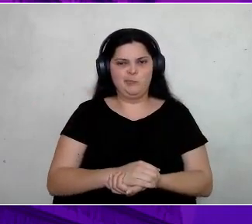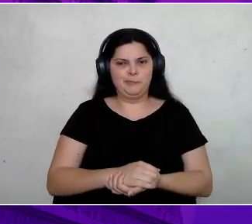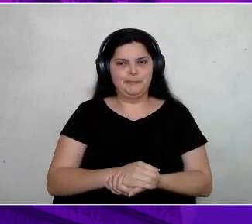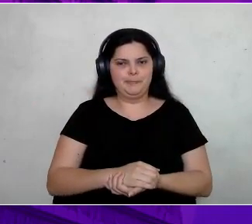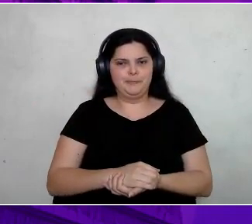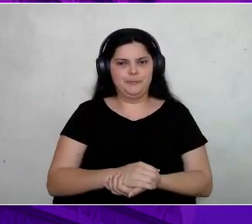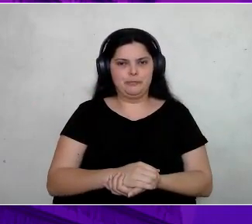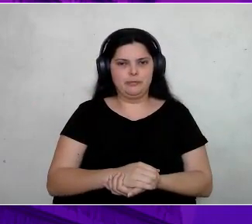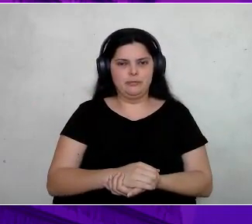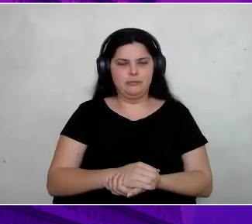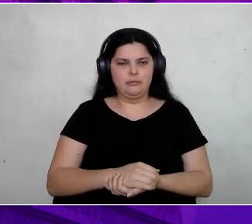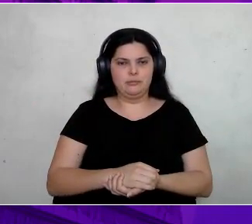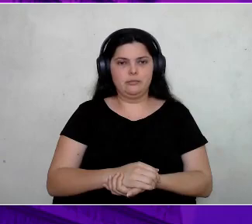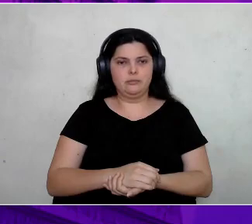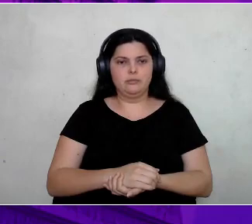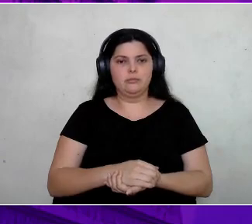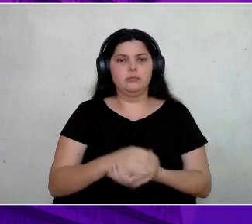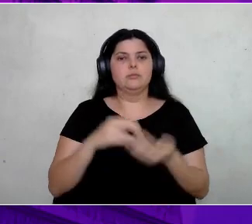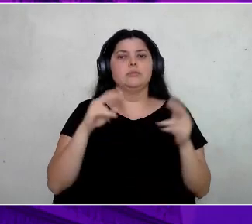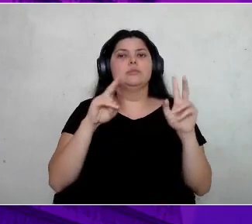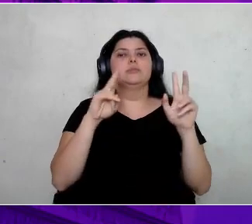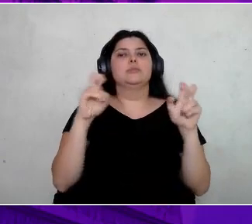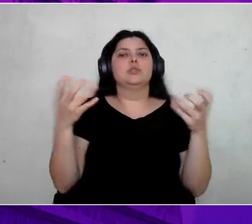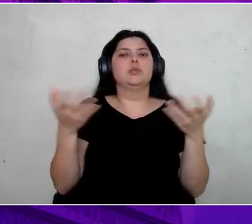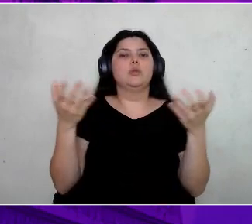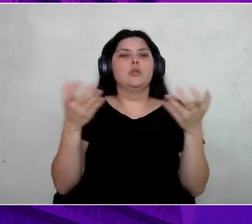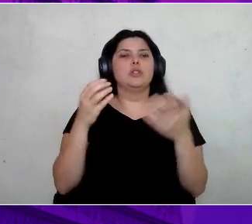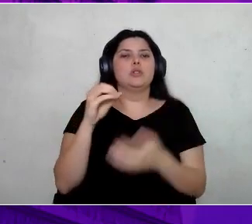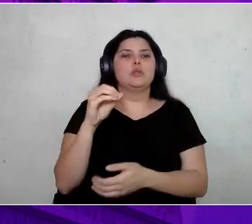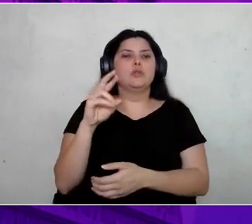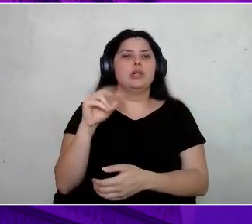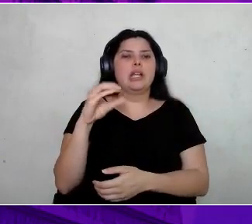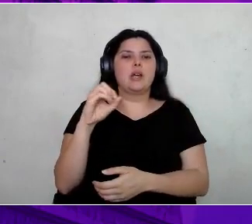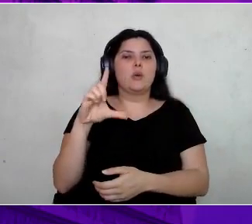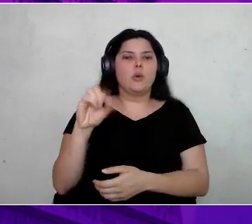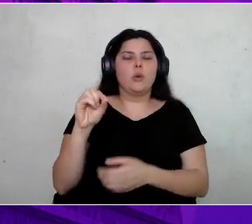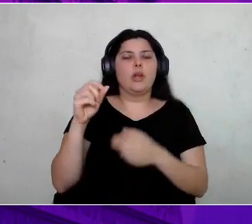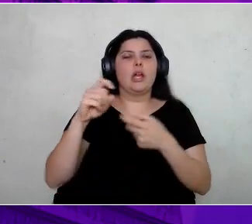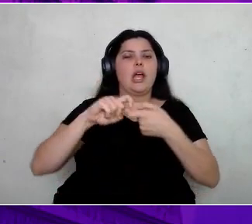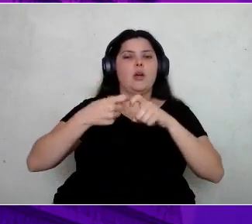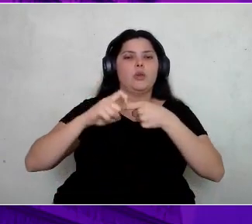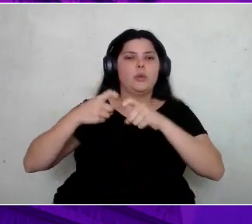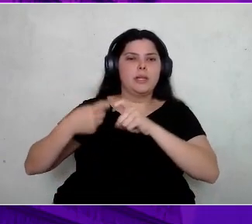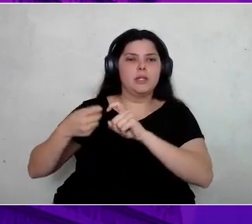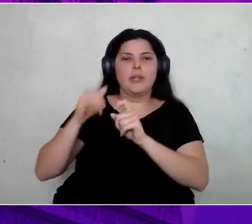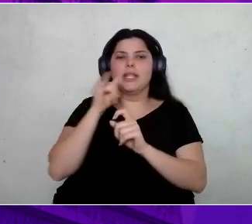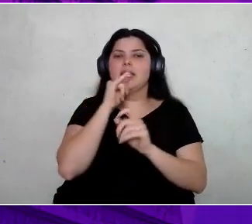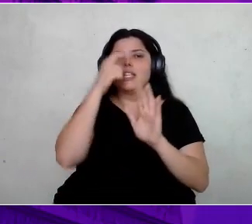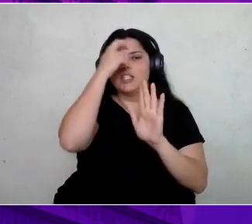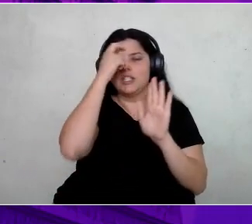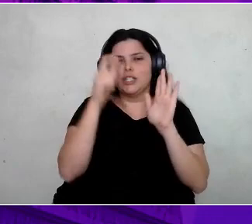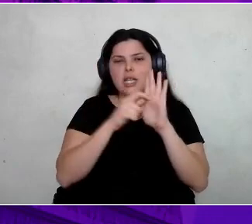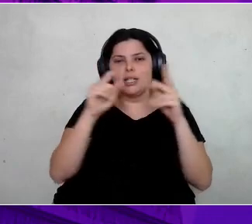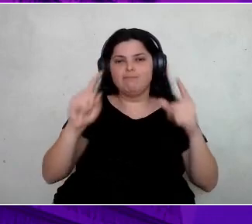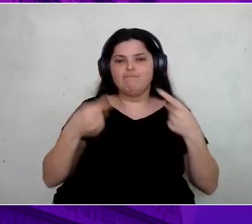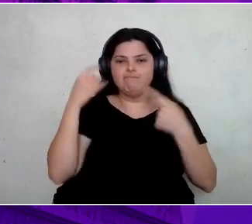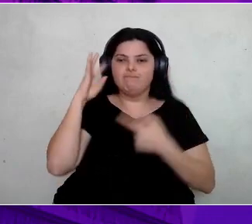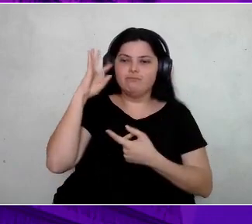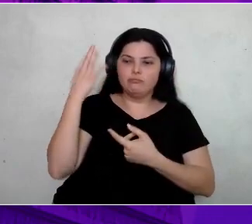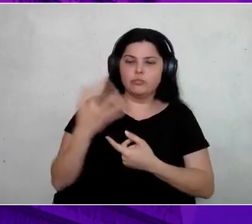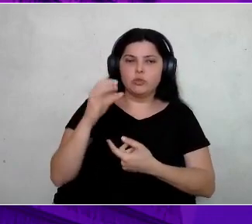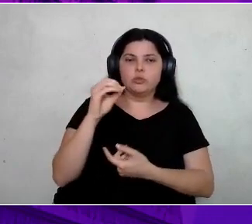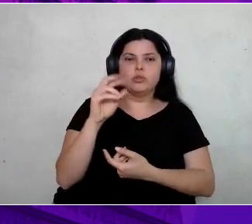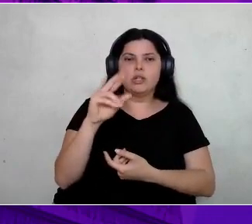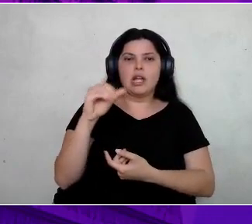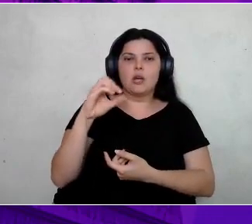hoje a gente vai falar sobre Oráculo para automação de testes de IA, desafios e soluções. Oráculo foi uma